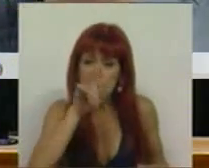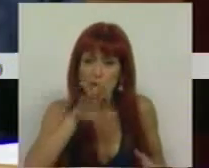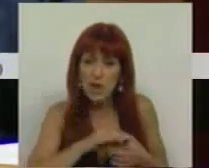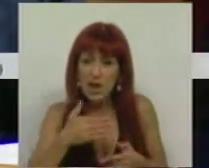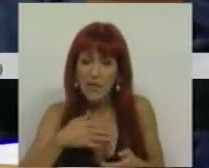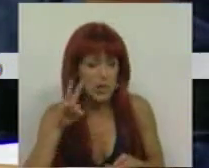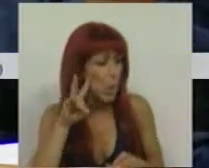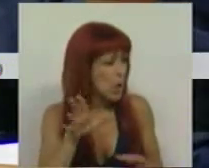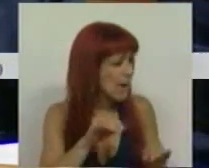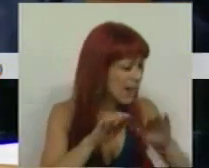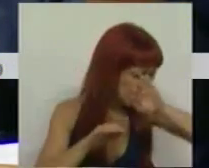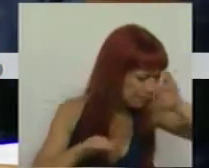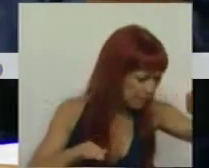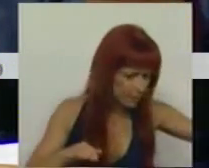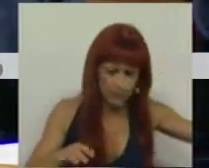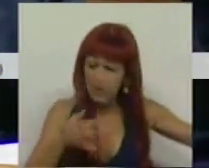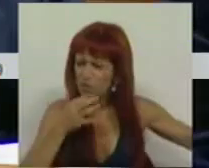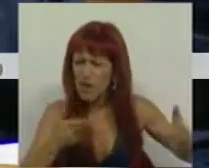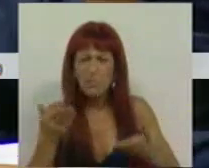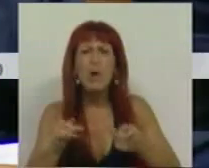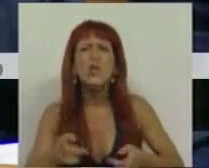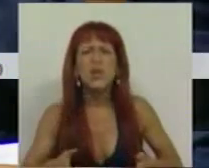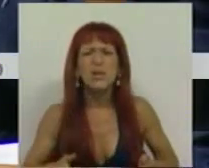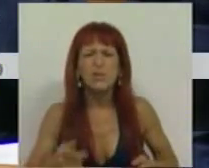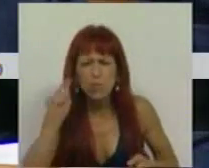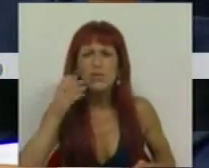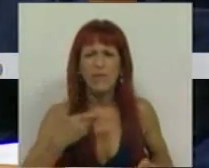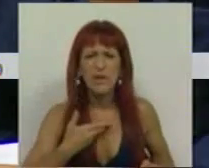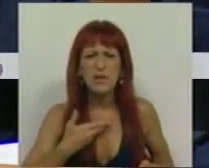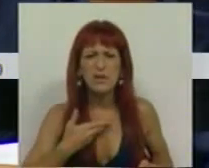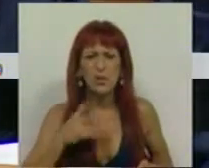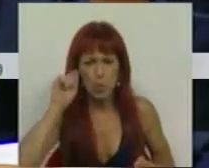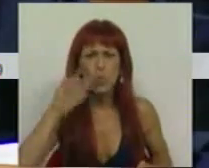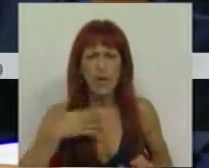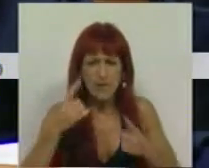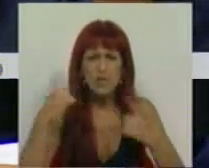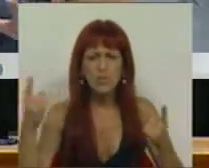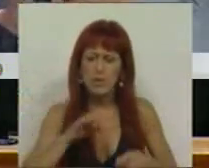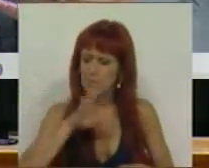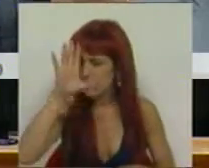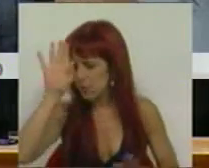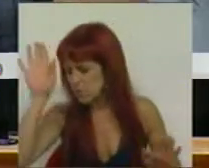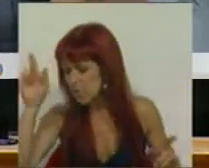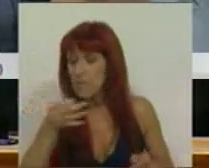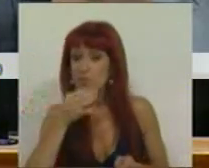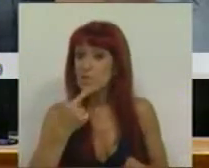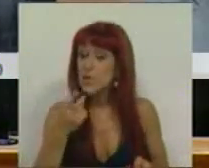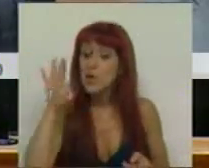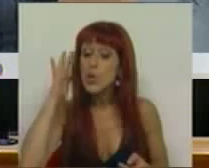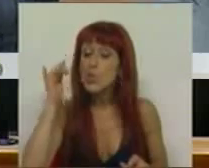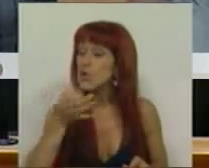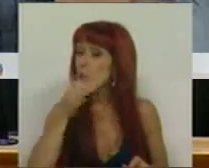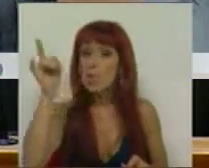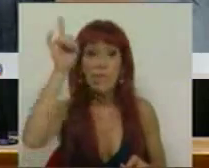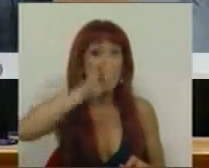da saúde e não olhou para mais nada. Fala de reequilíbrio de quê? Do déficit público. Sr. Ministro, vamos falar de números, não